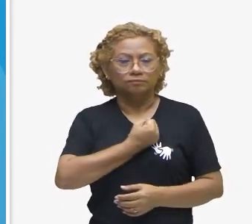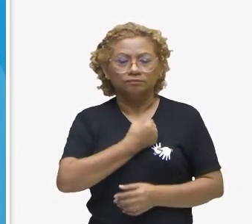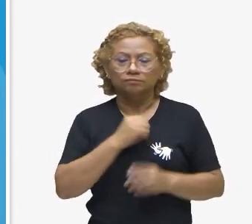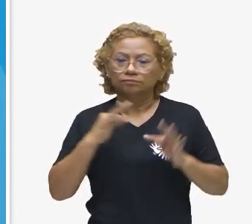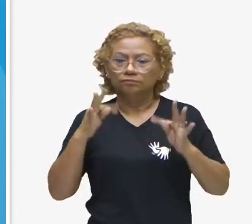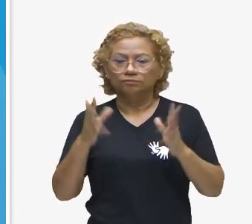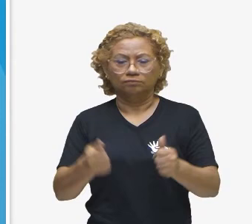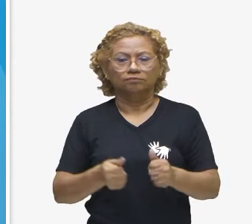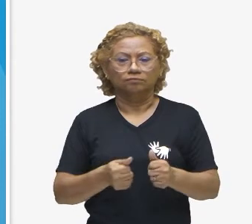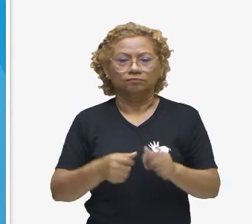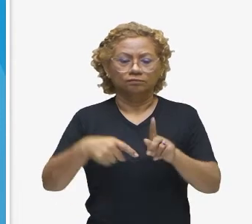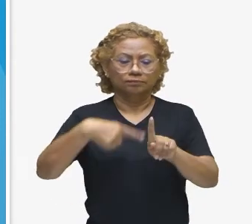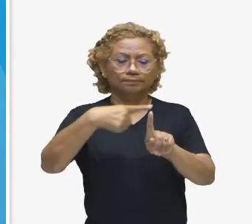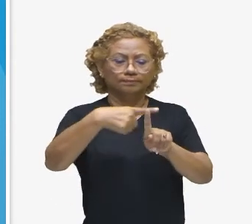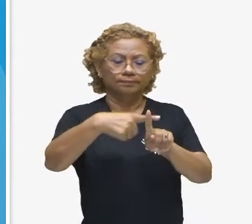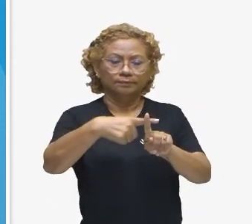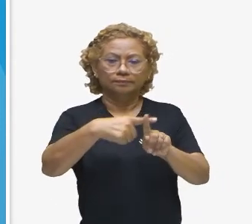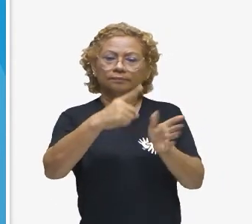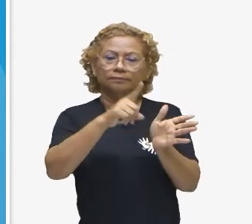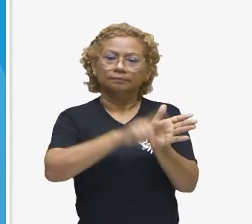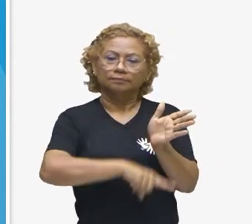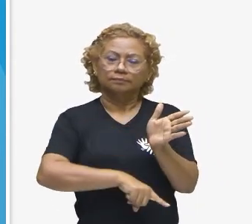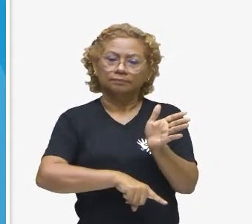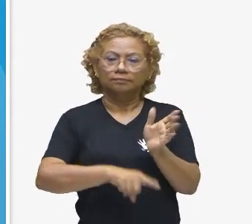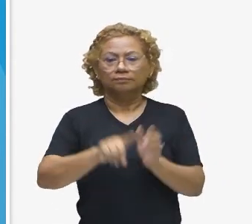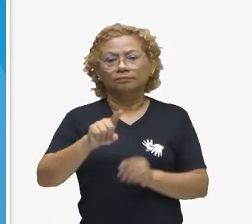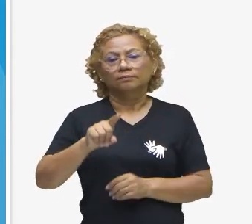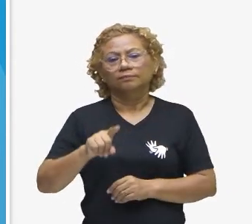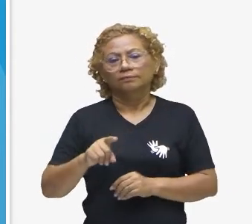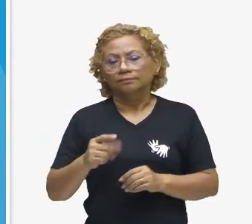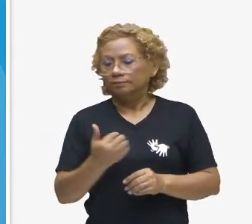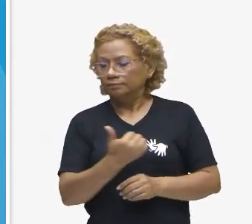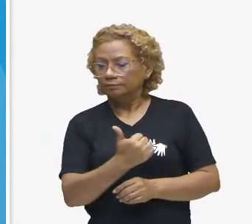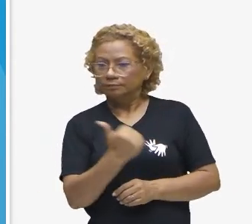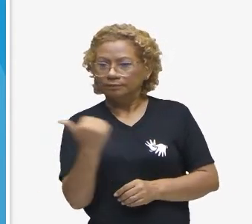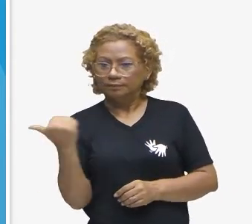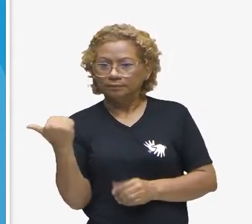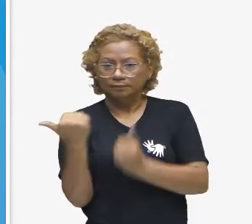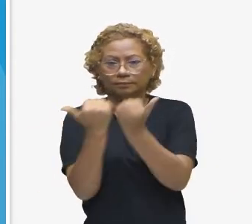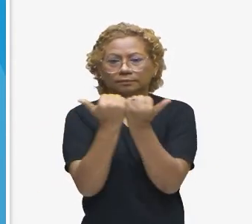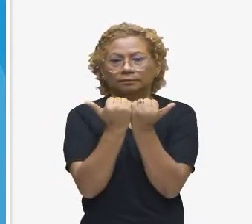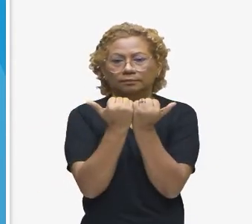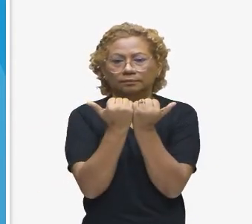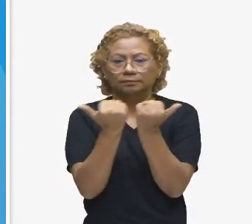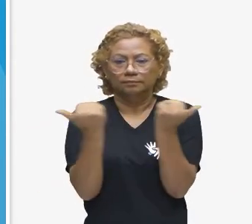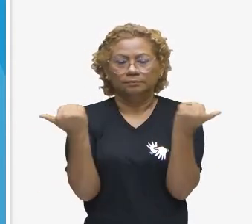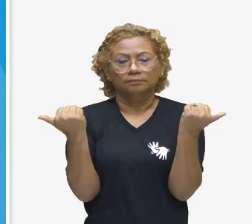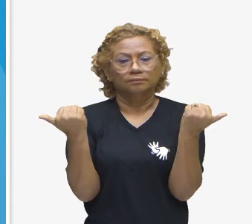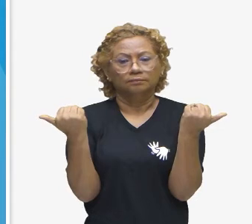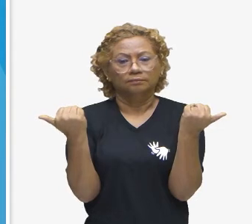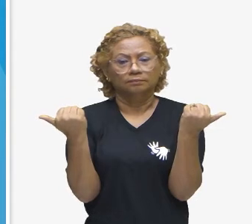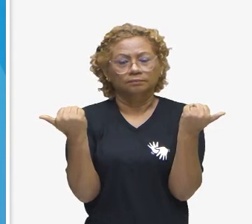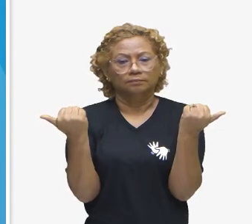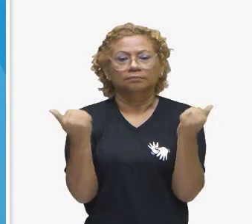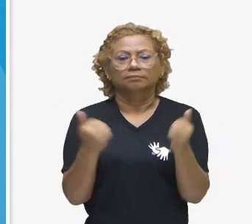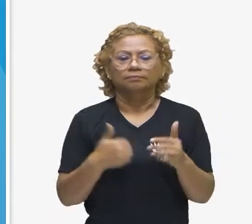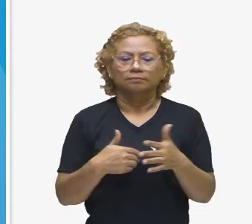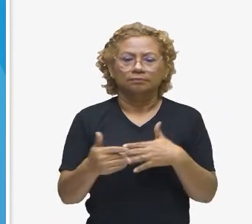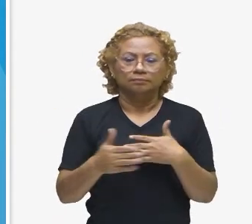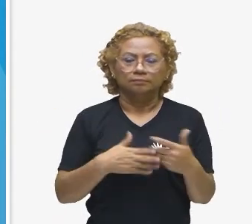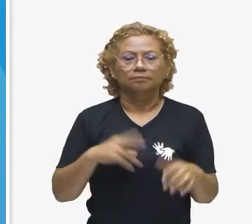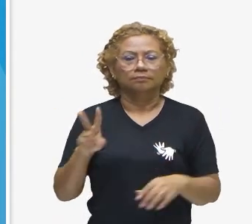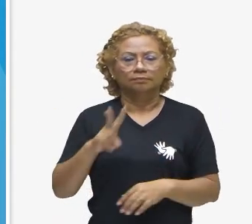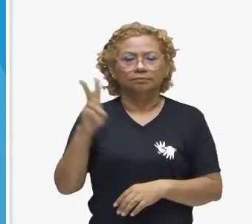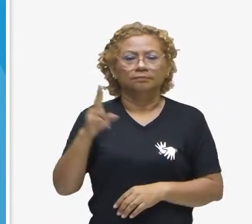ver. Ó, como a função cosseno continua aqui periodicamente para qualquer valor de